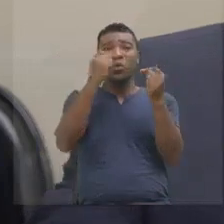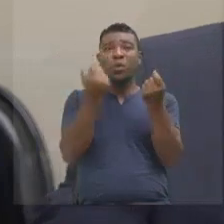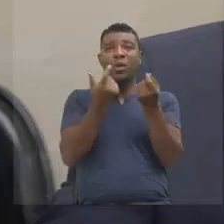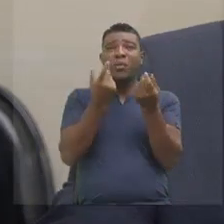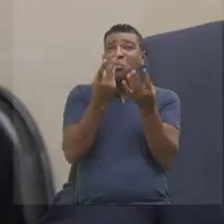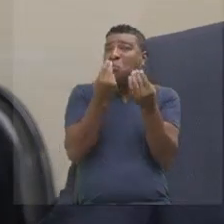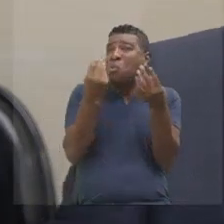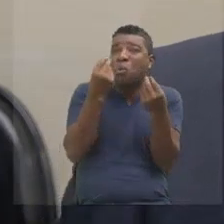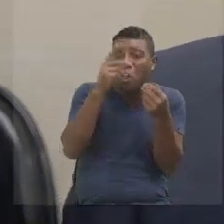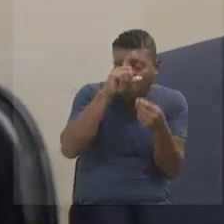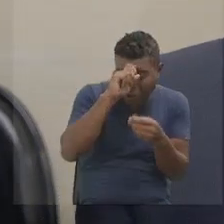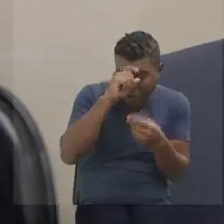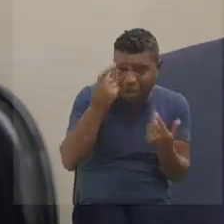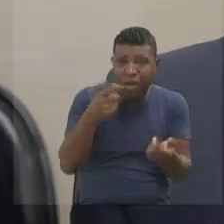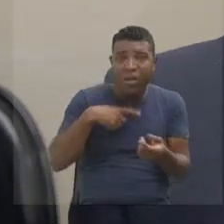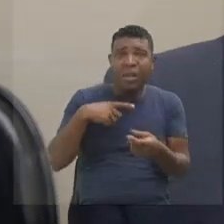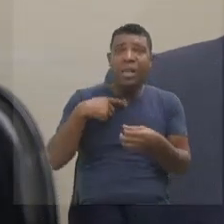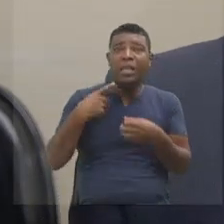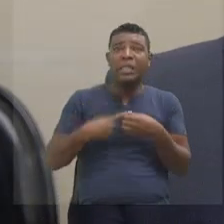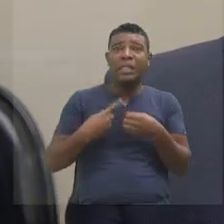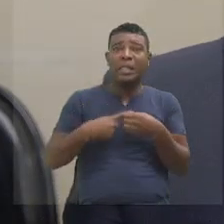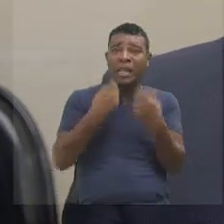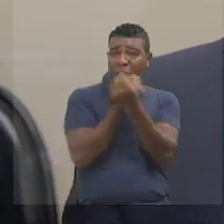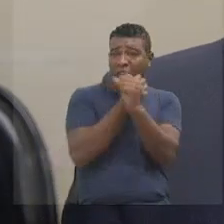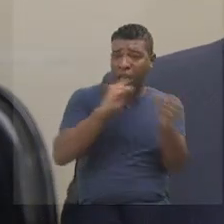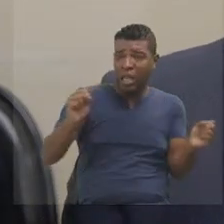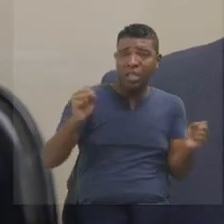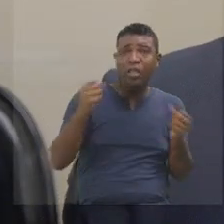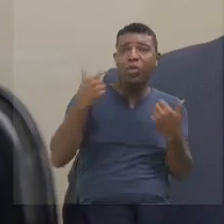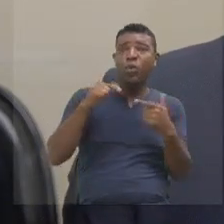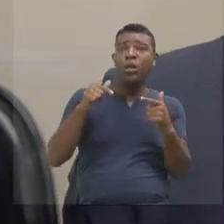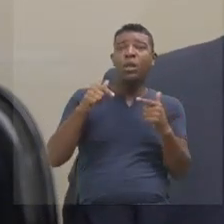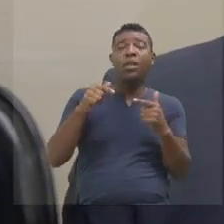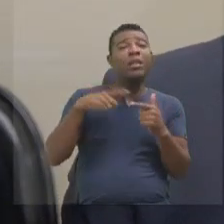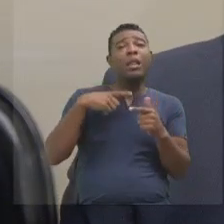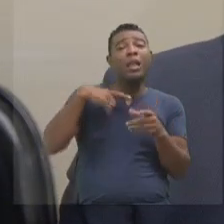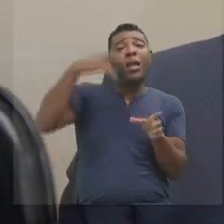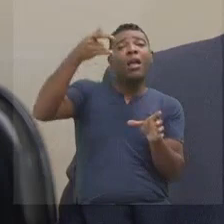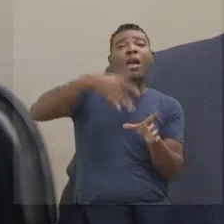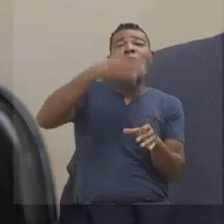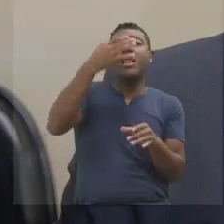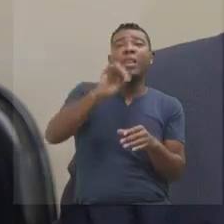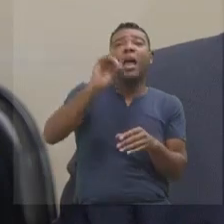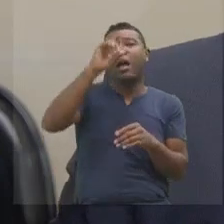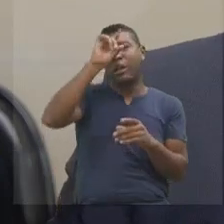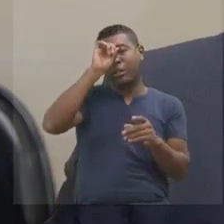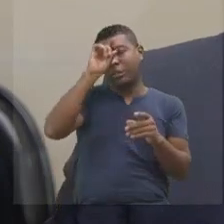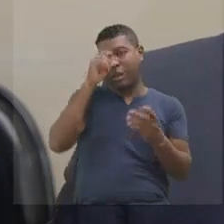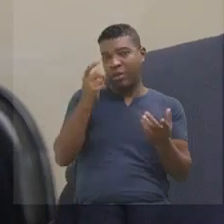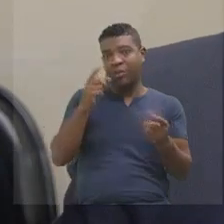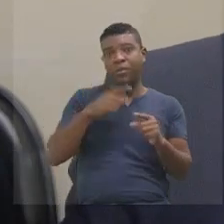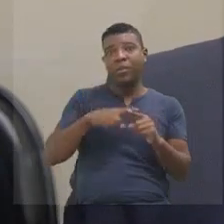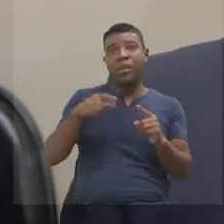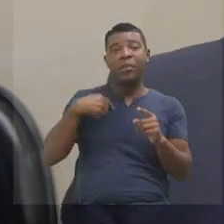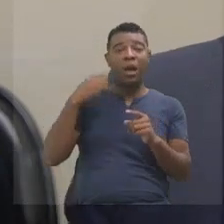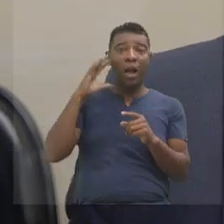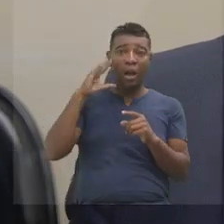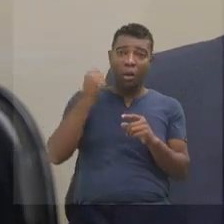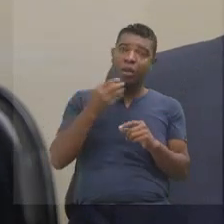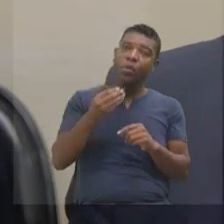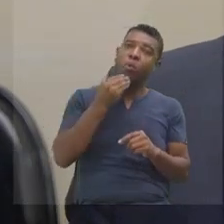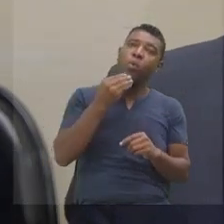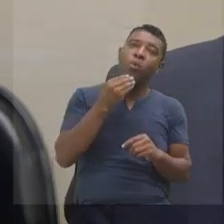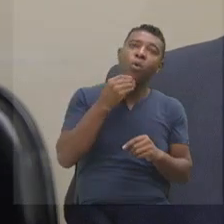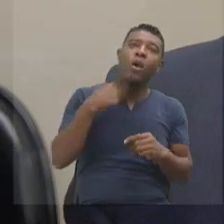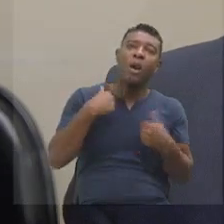10 hospitais então não tem como investir em todos os hospitais mas eu acho que deveria até falei já com o